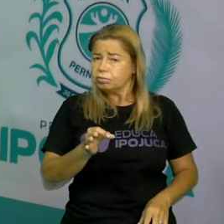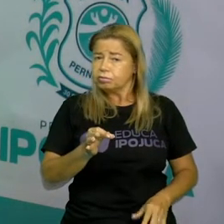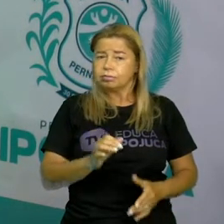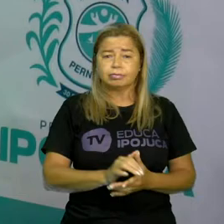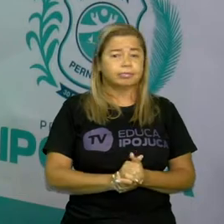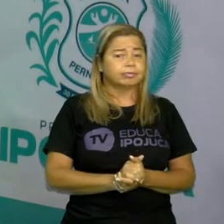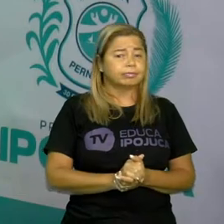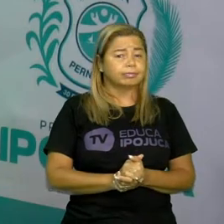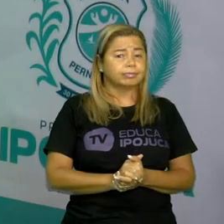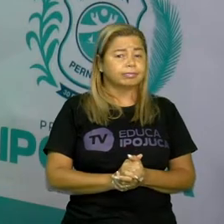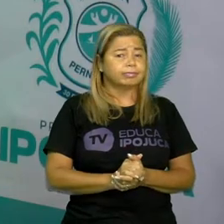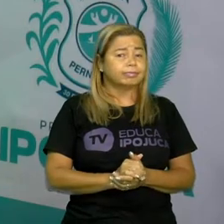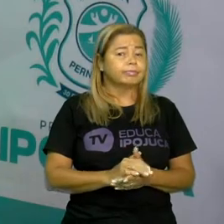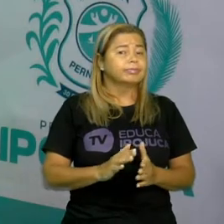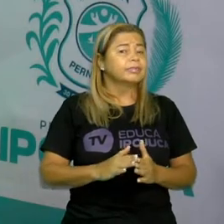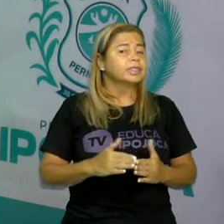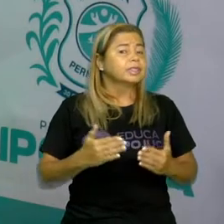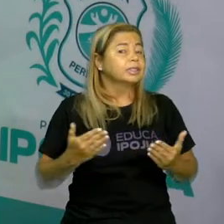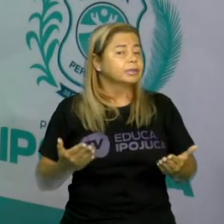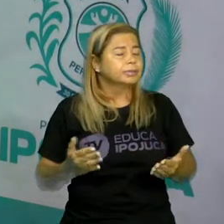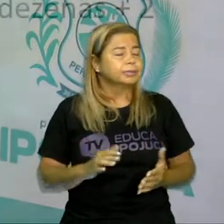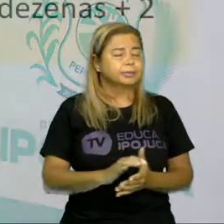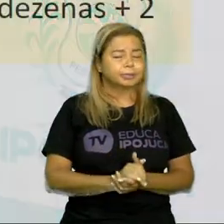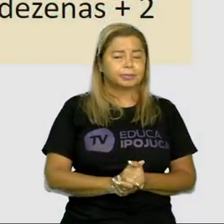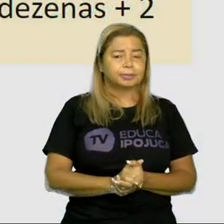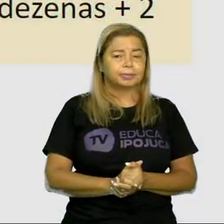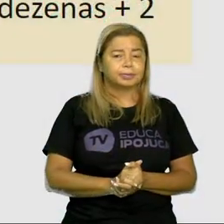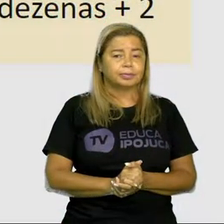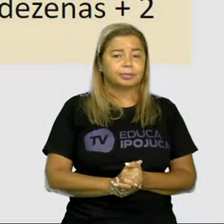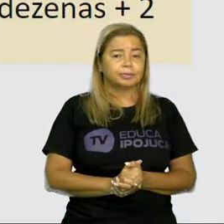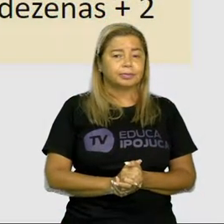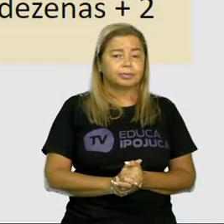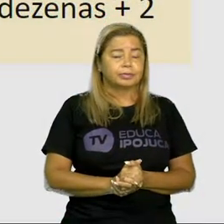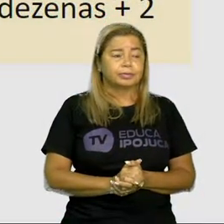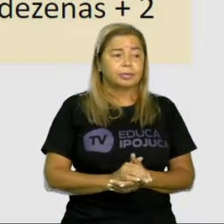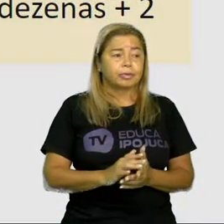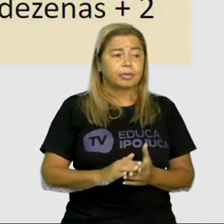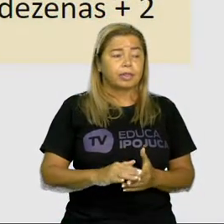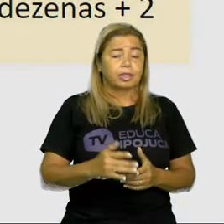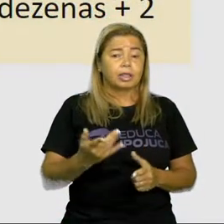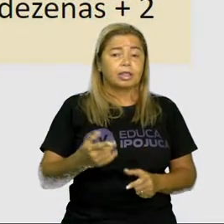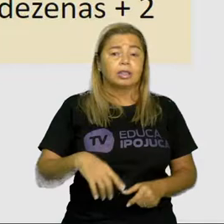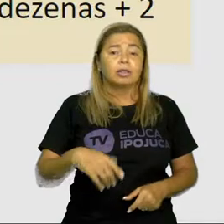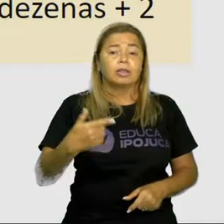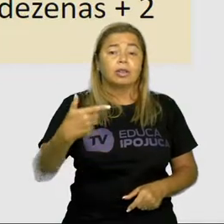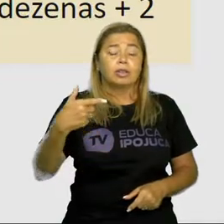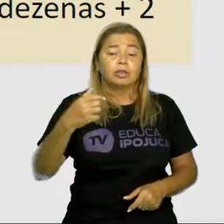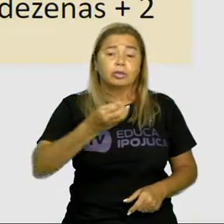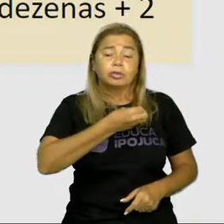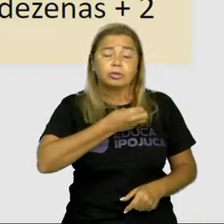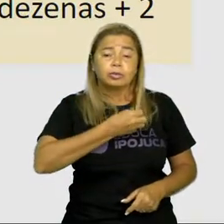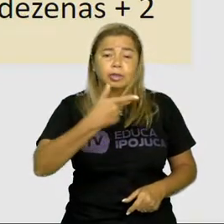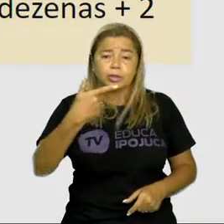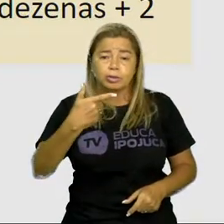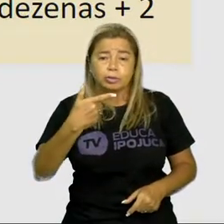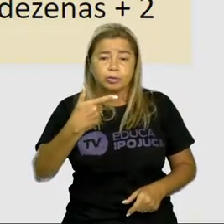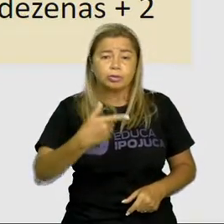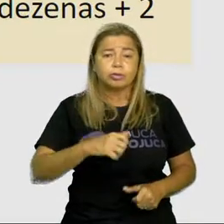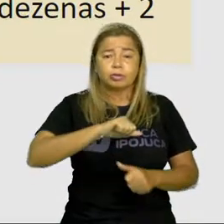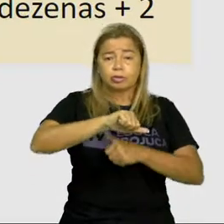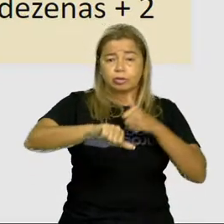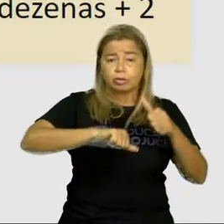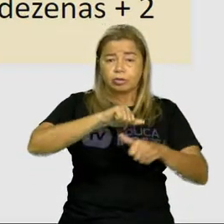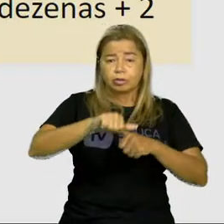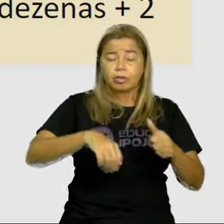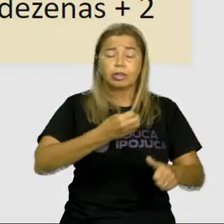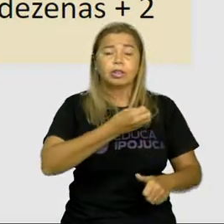Tia só vai fazer uma correção aqui. É, em vez de ser o número 2, será o número 4, tá certo?